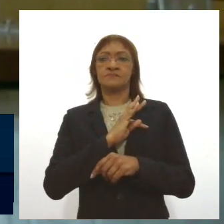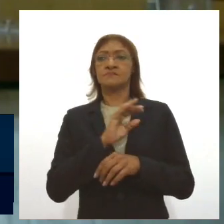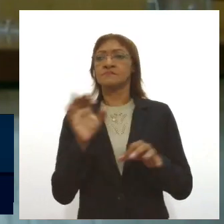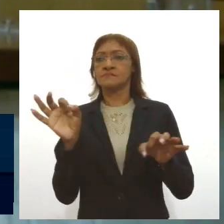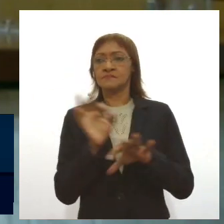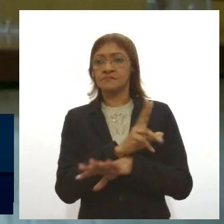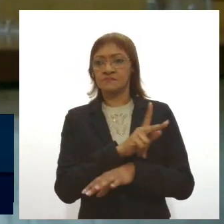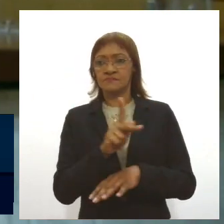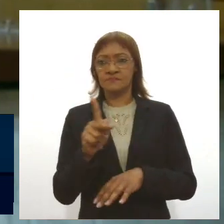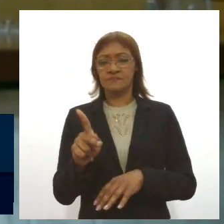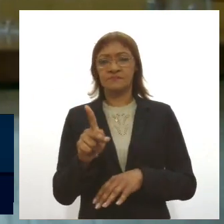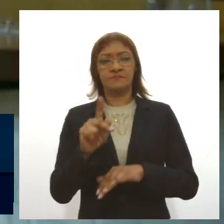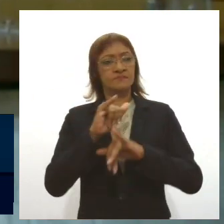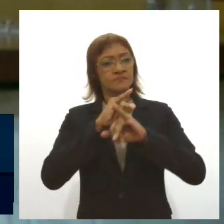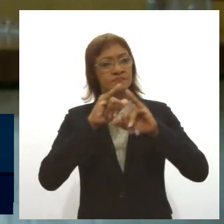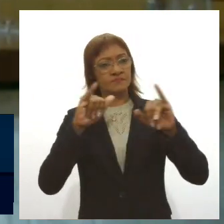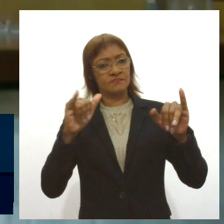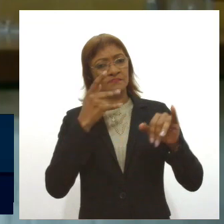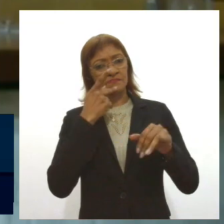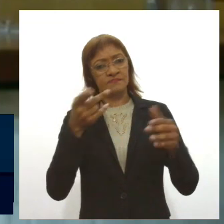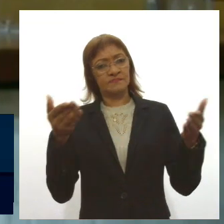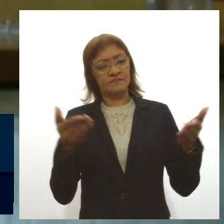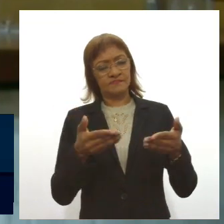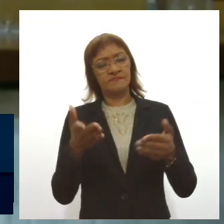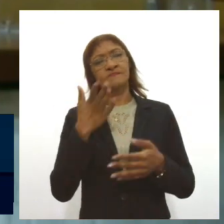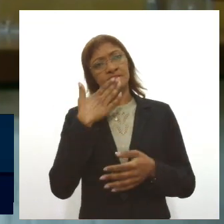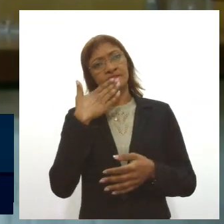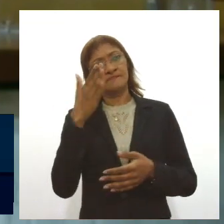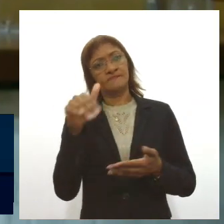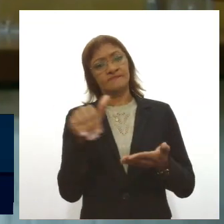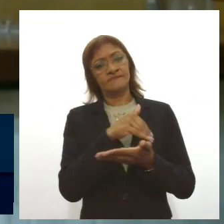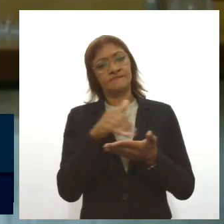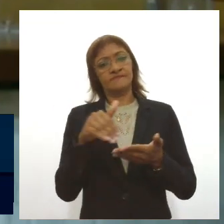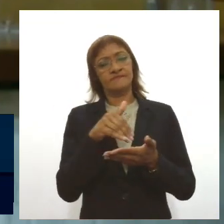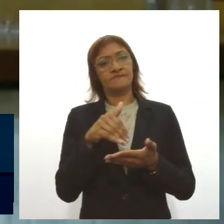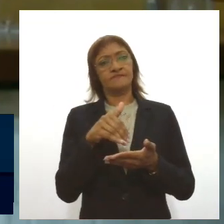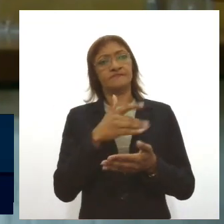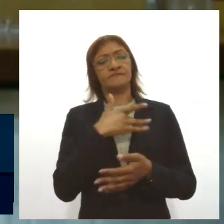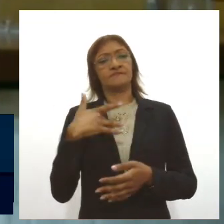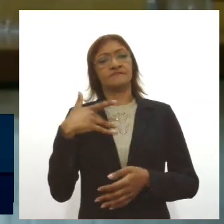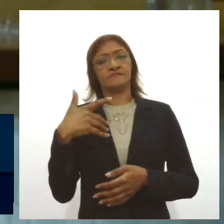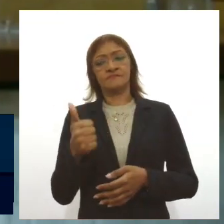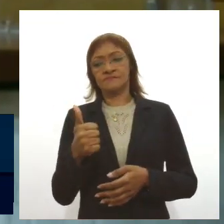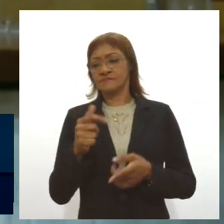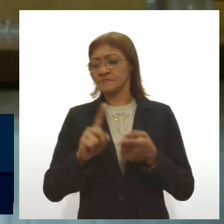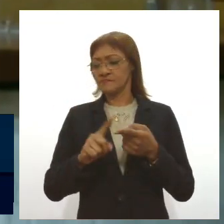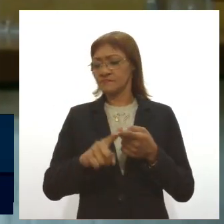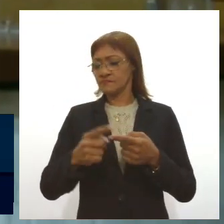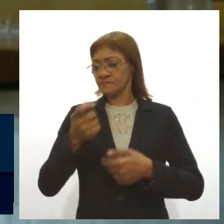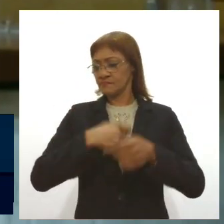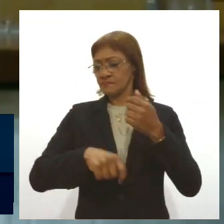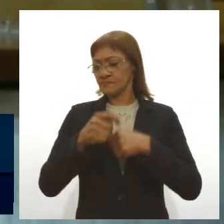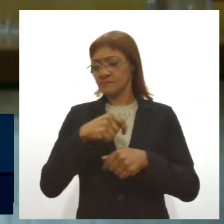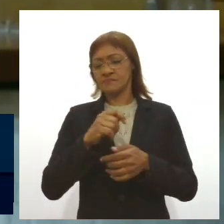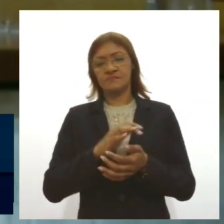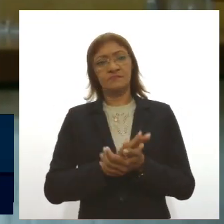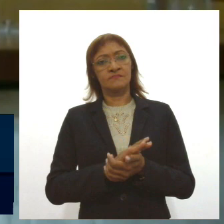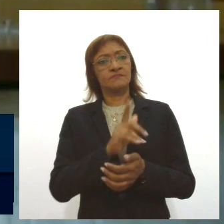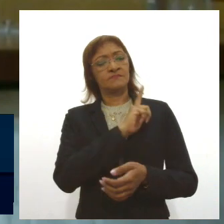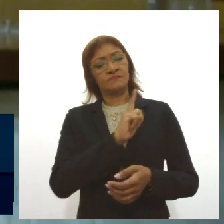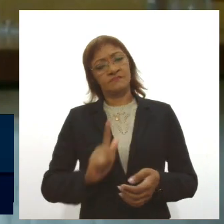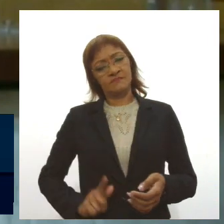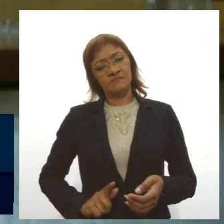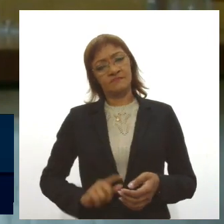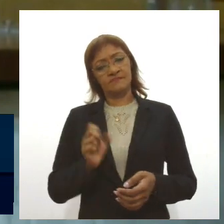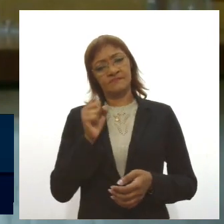senhor presidente, que eu queria deixar registrado e fazer esse apelo à secretária de Estado da Saúde, ao secretário de Administração e logo ao governador do